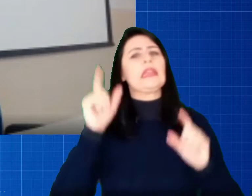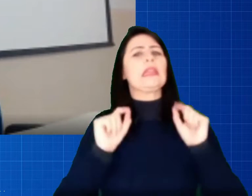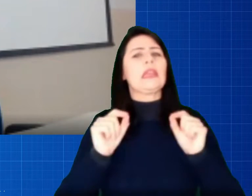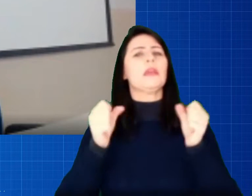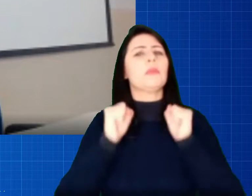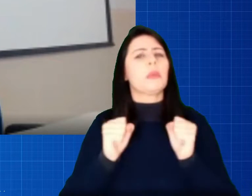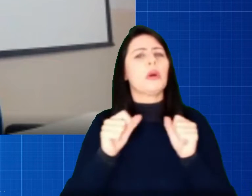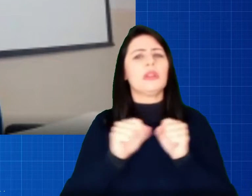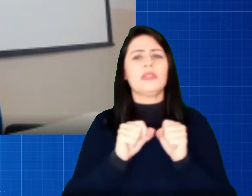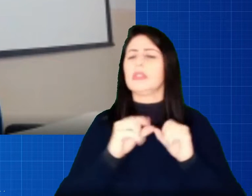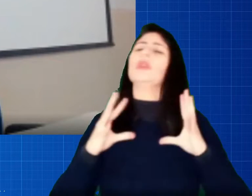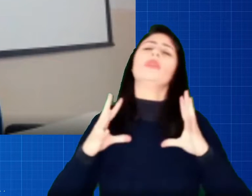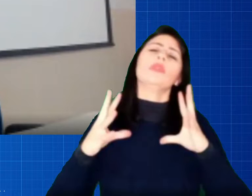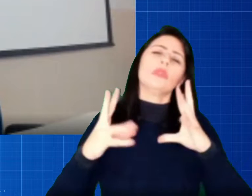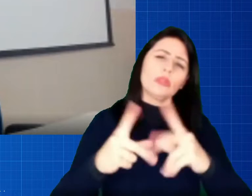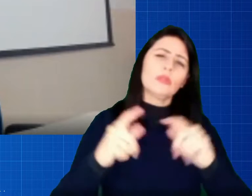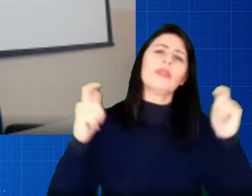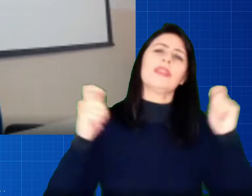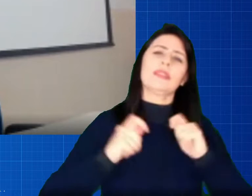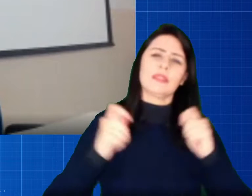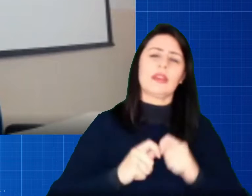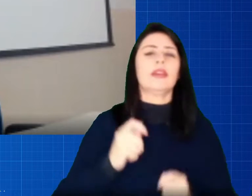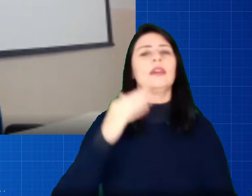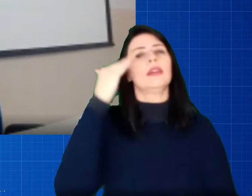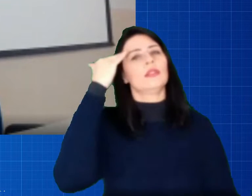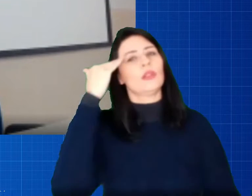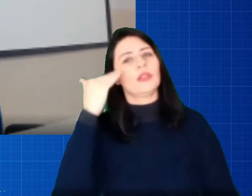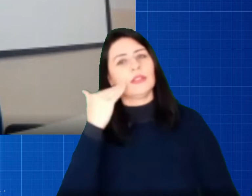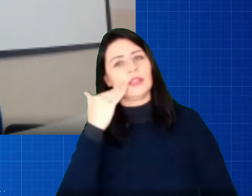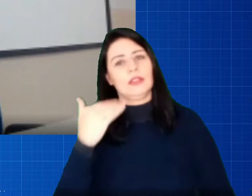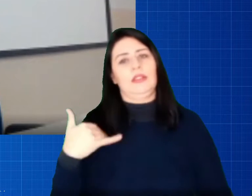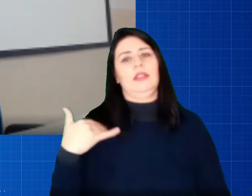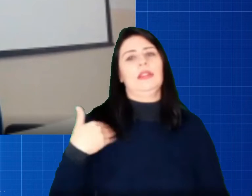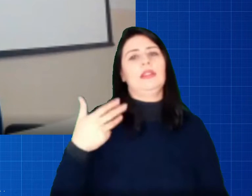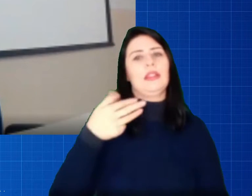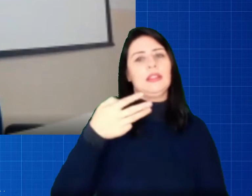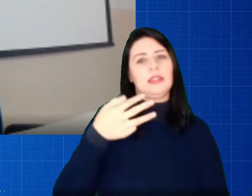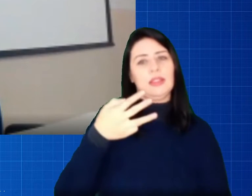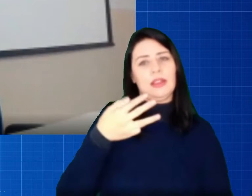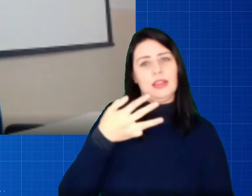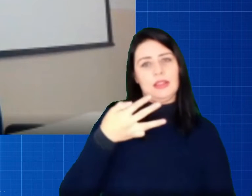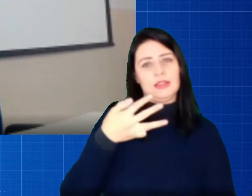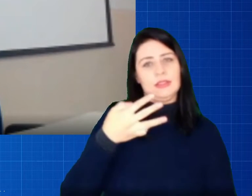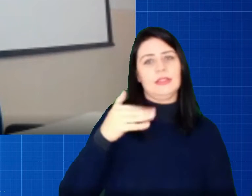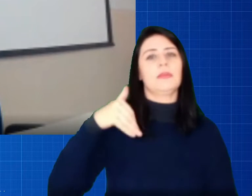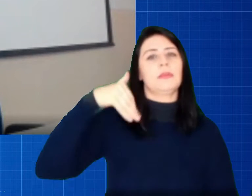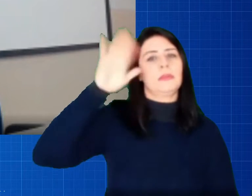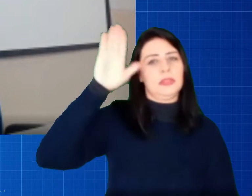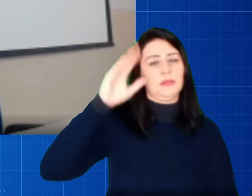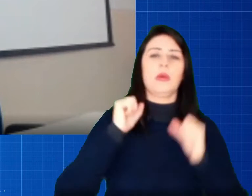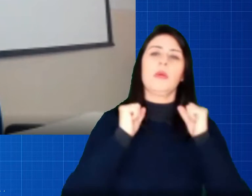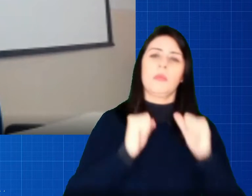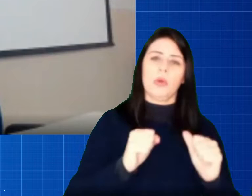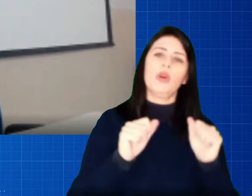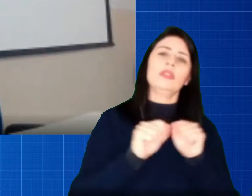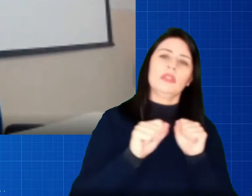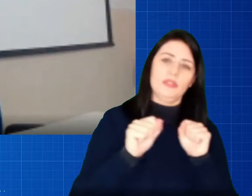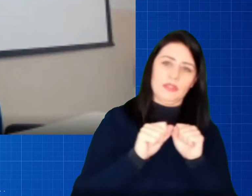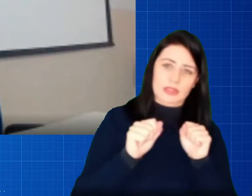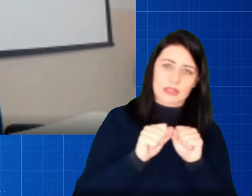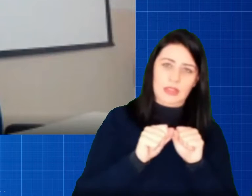pode fazer? Todo mundo pode fazer. Adolescente, acima de 13 anos, pode fazer,